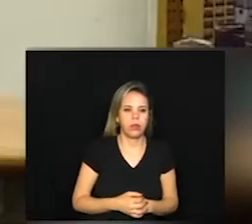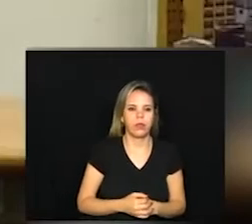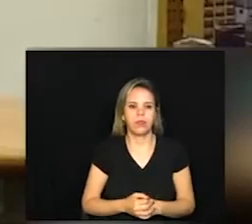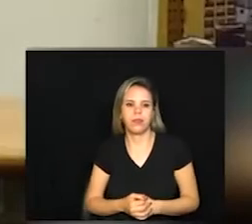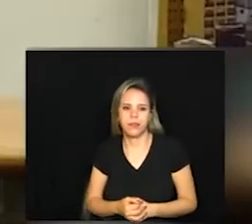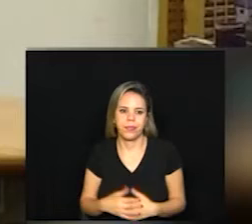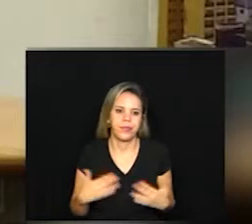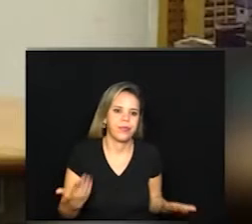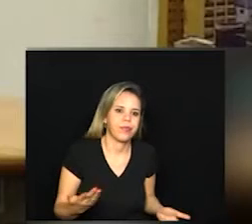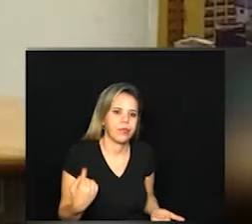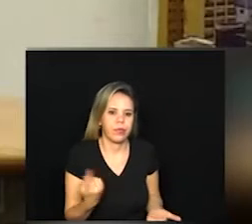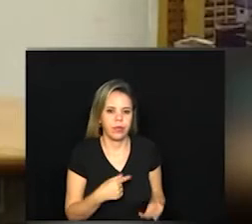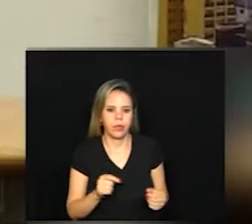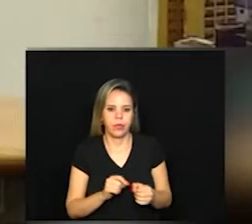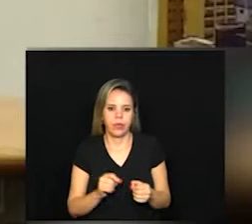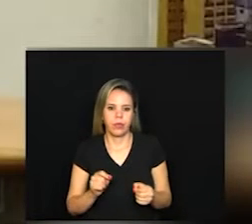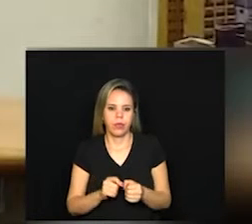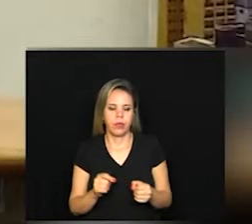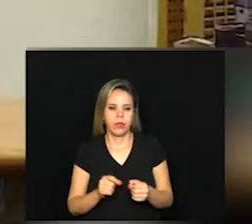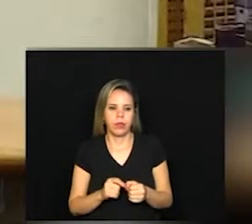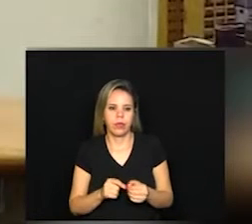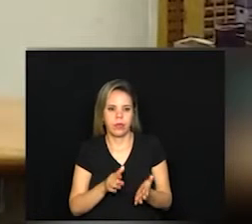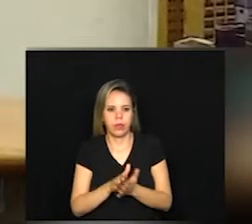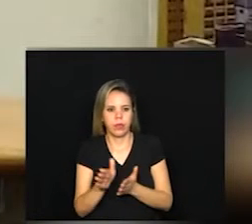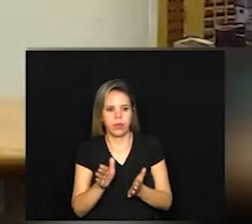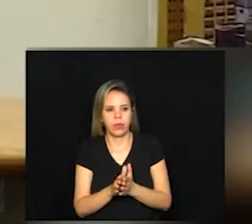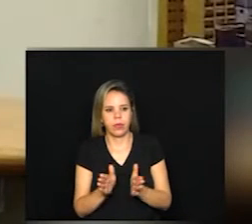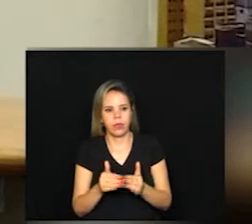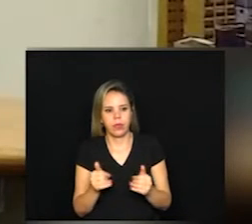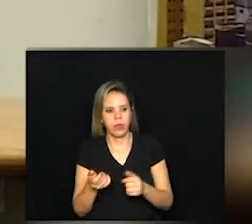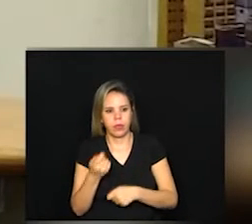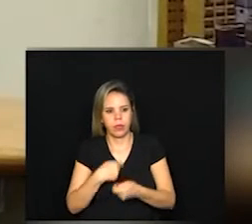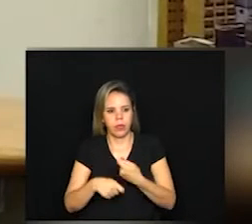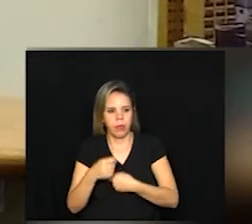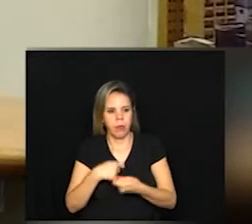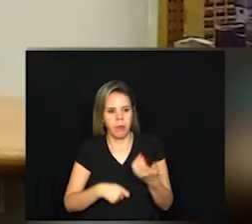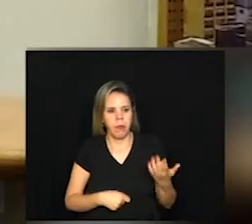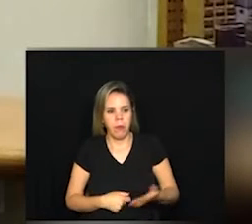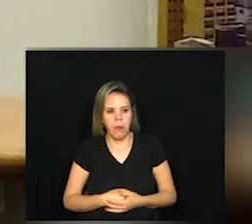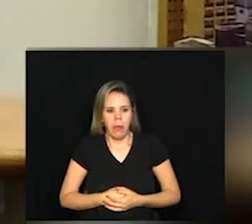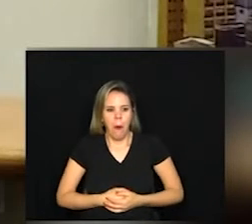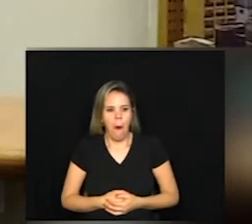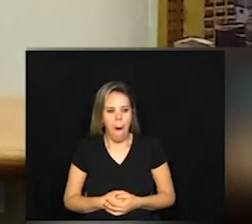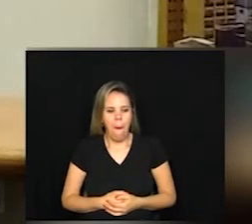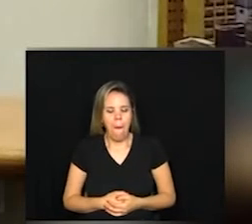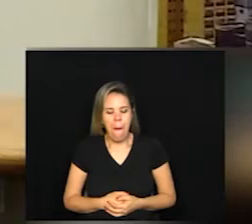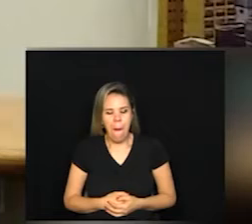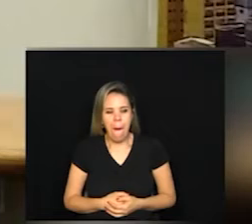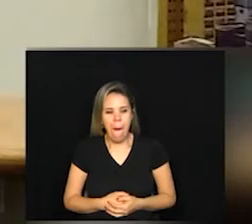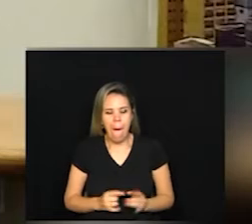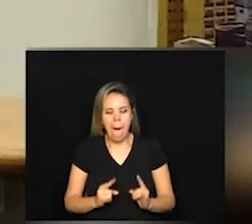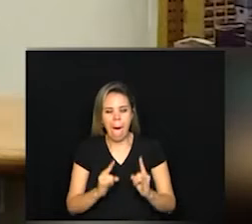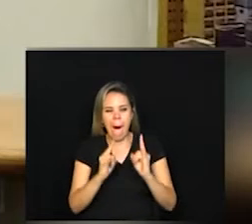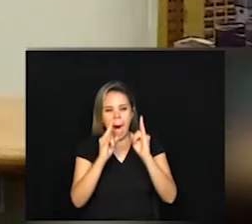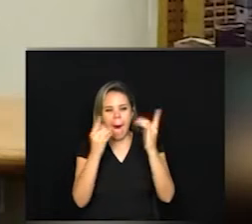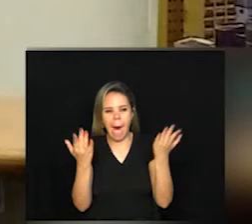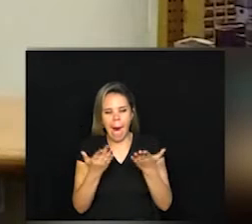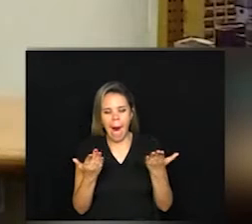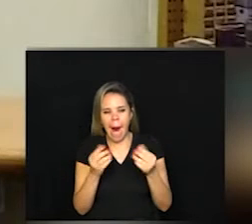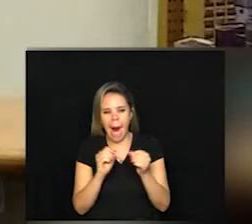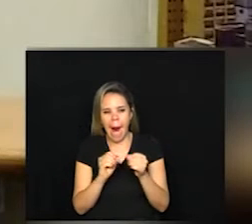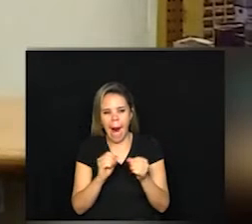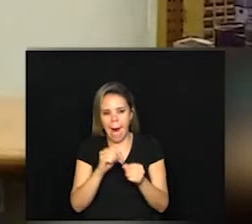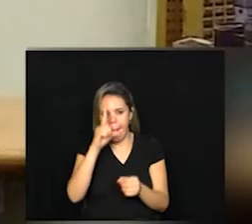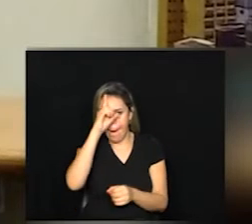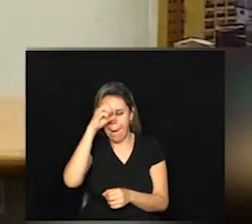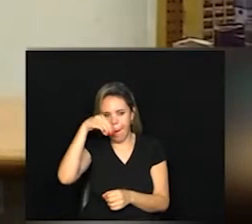Que quando nós fizemos, né, a administração pública fez a requisição administrativa do prédio em que estava instalado o